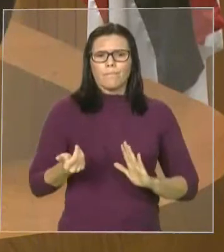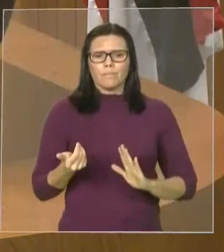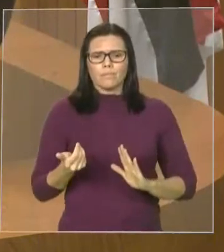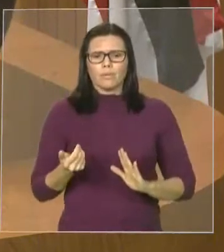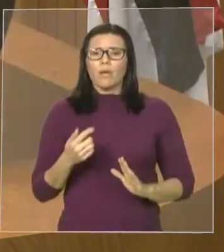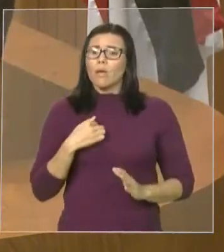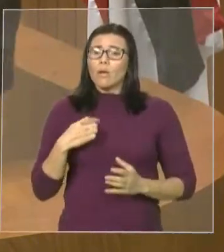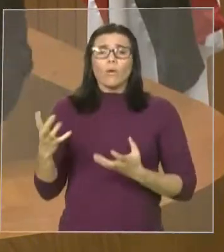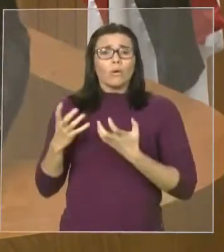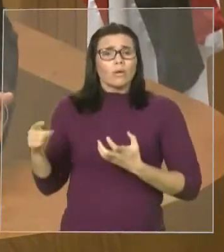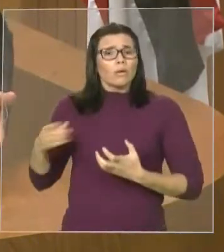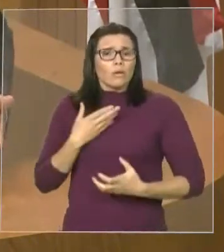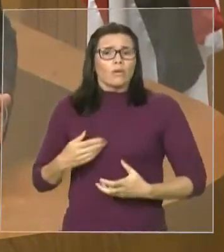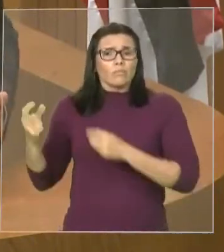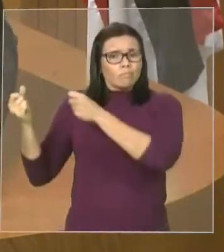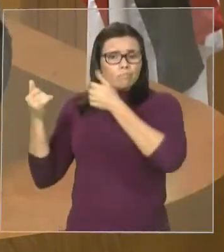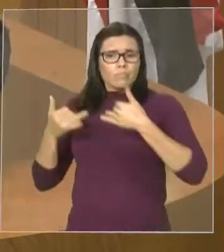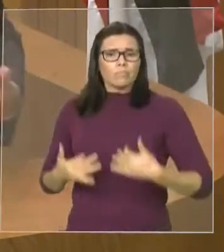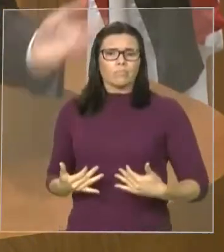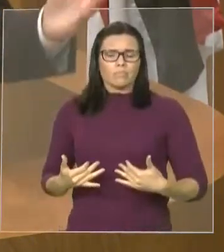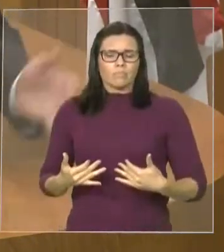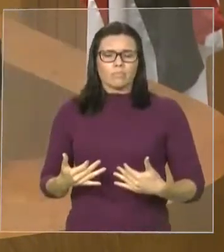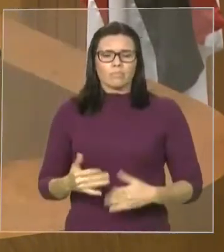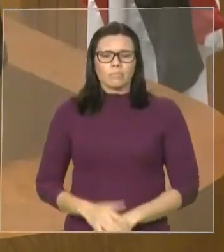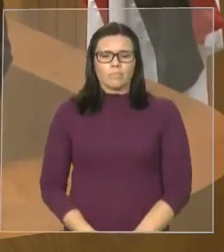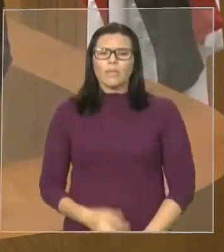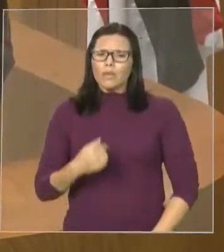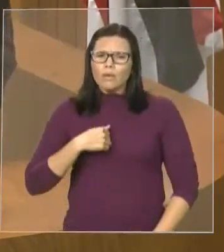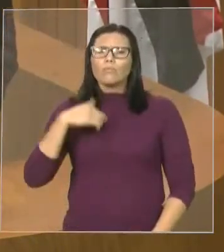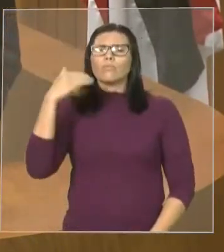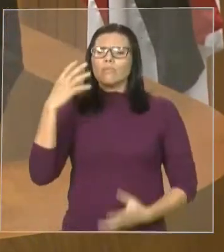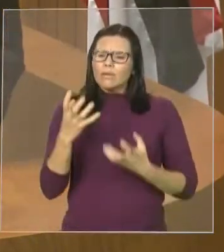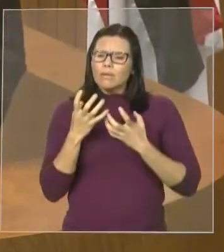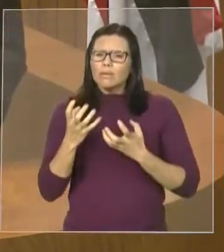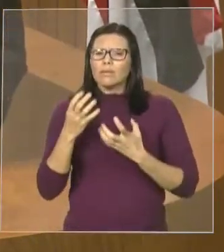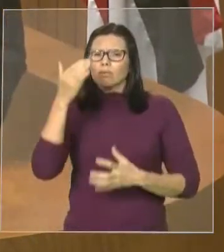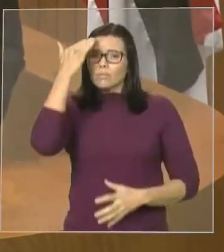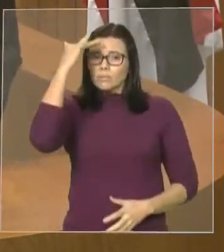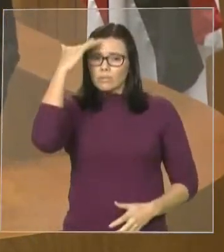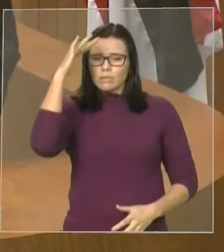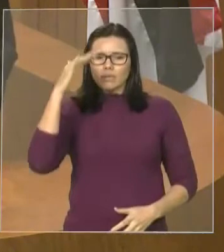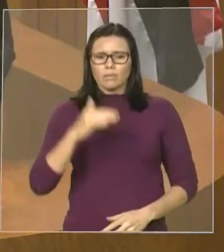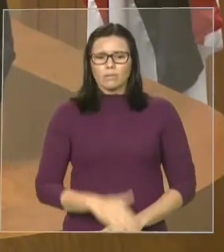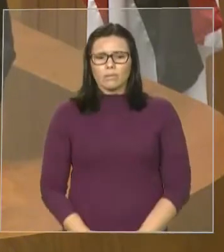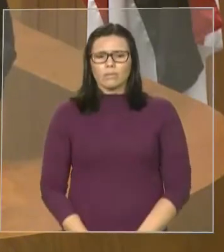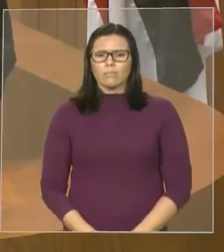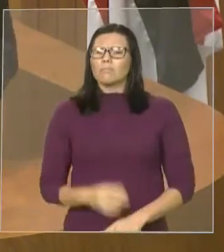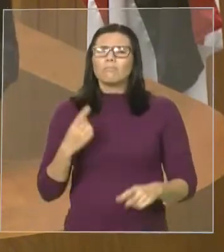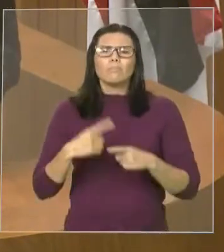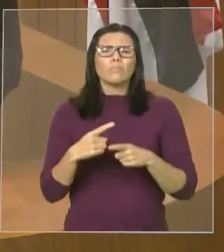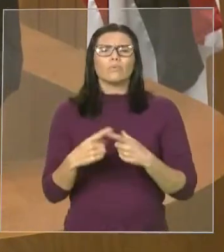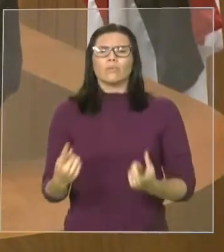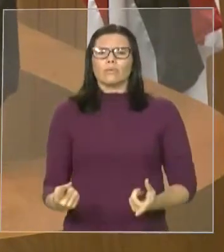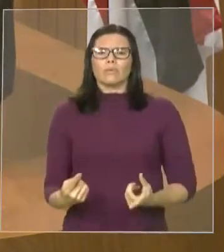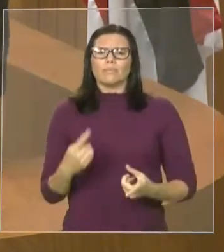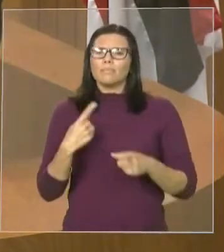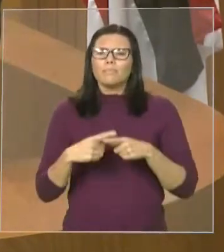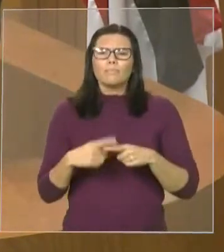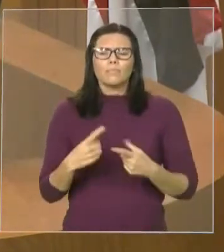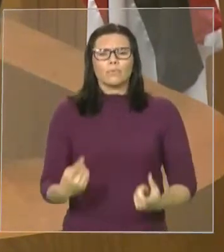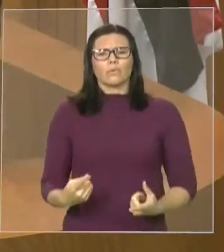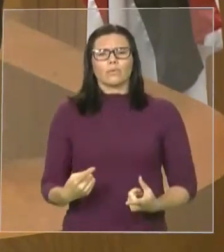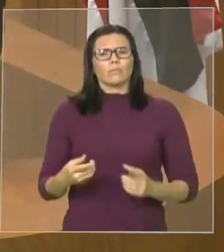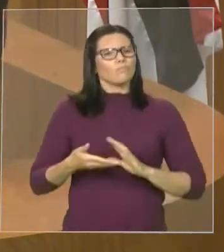uma explicação, para eu entender o porquê, até para que eu pudesse avançar no debate. Por quê? Portanto, senhores e